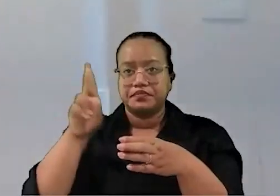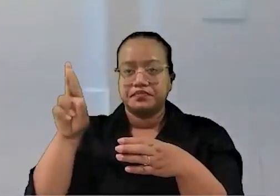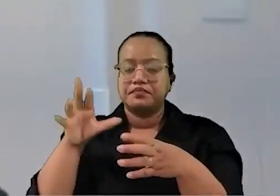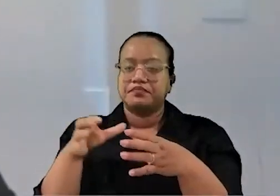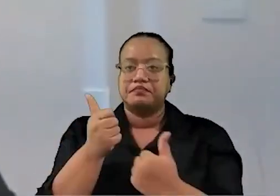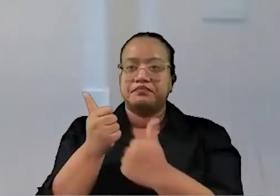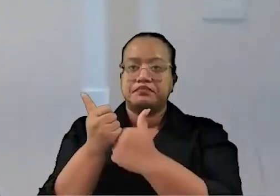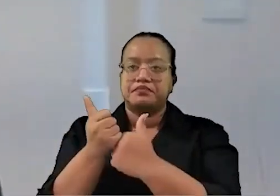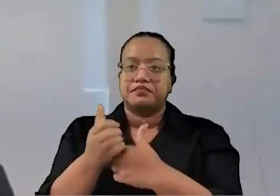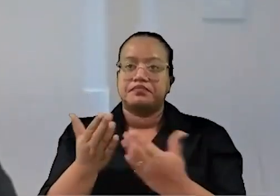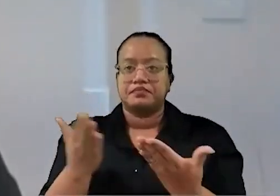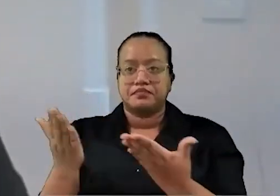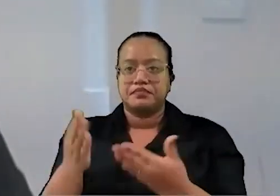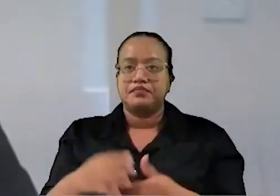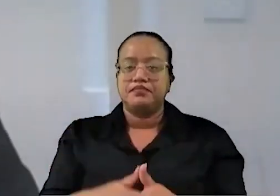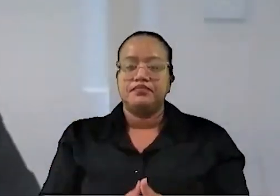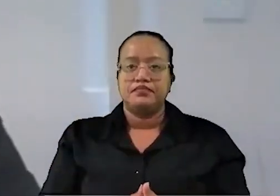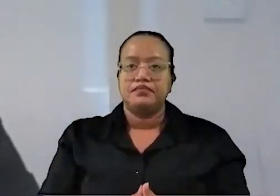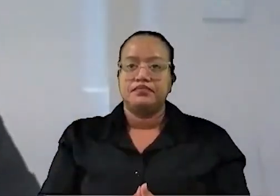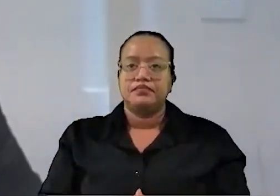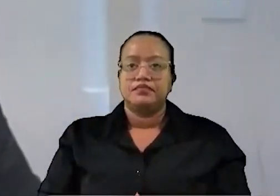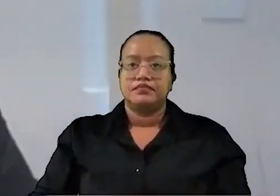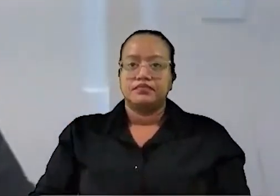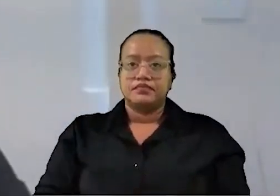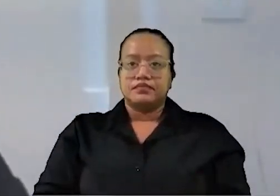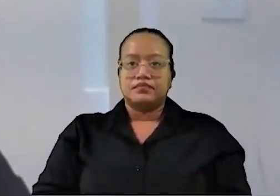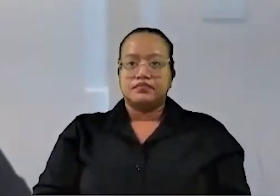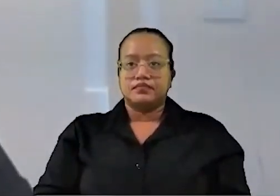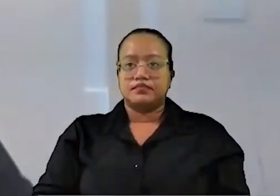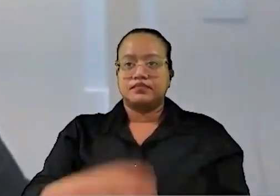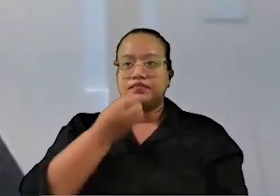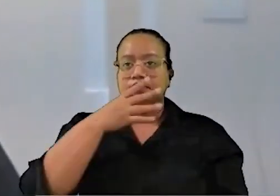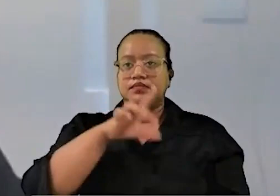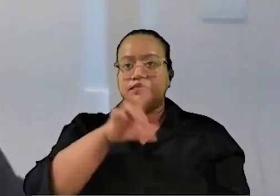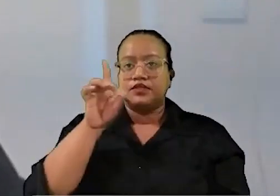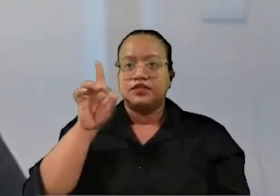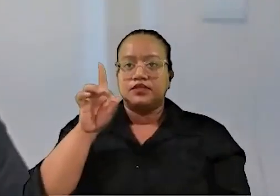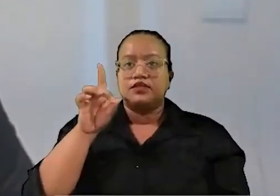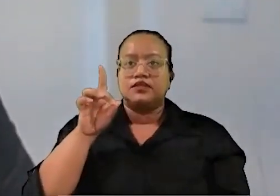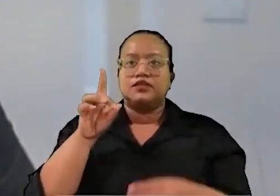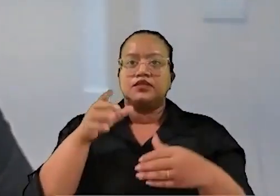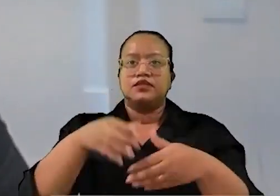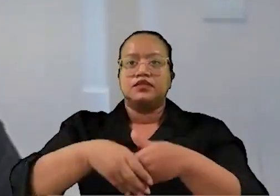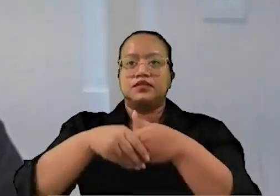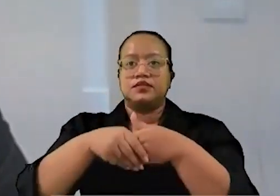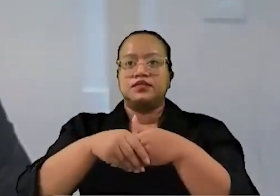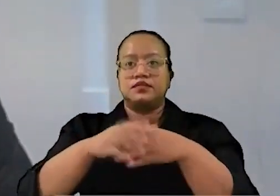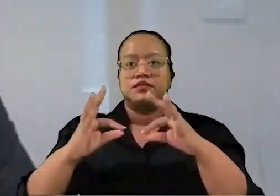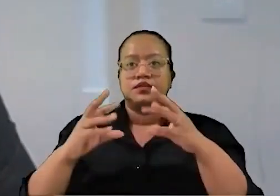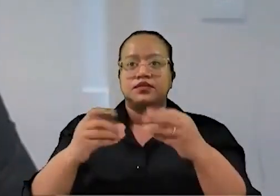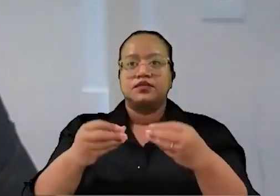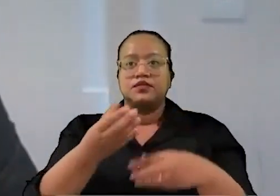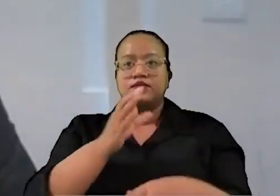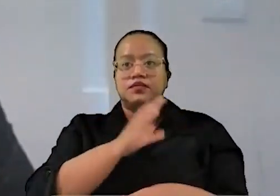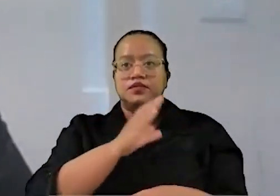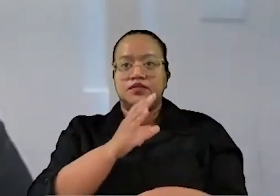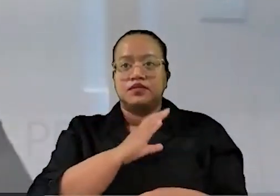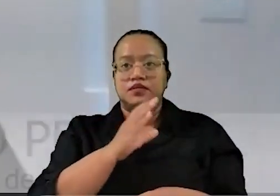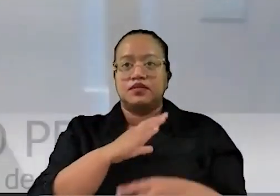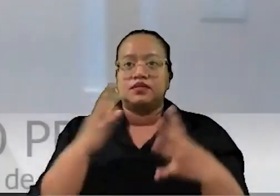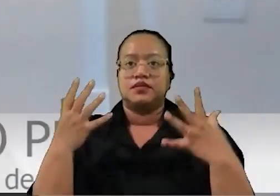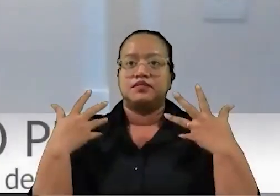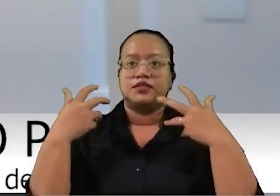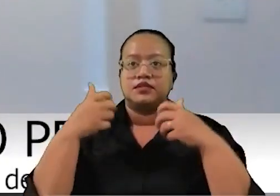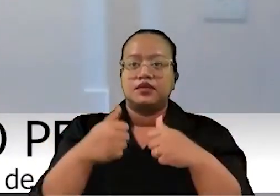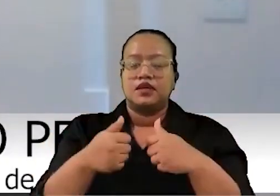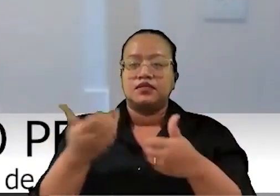Bom dia, doutor. Inicialmente, cumprimento a todos os colegas, magistrados, servidores, né, e faço na pessoa da doutora